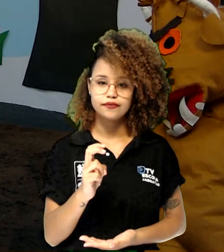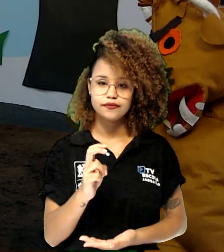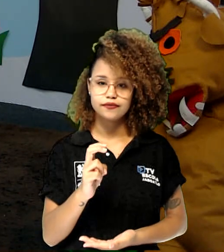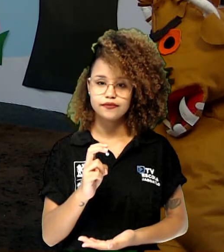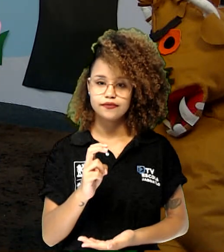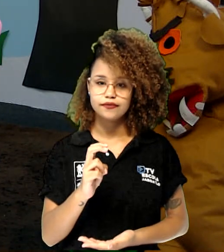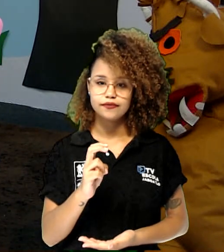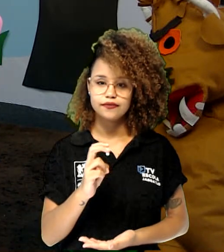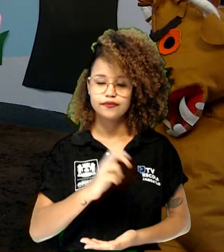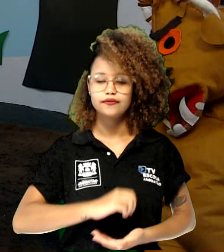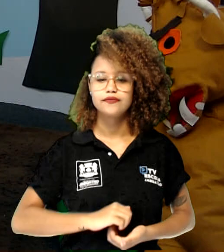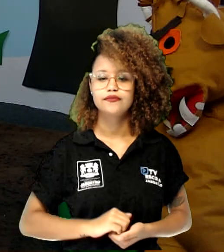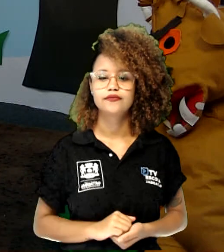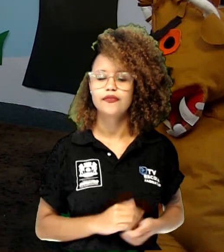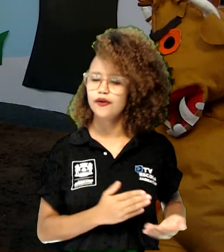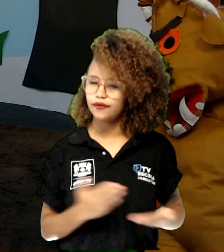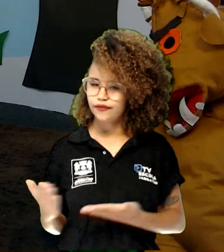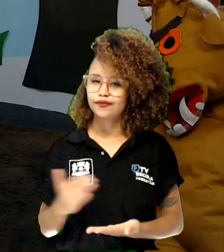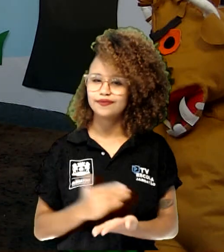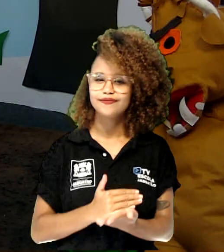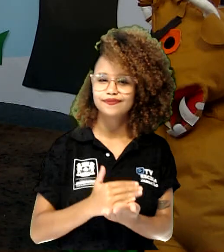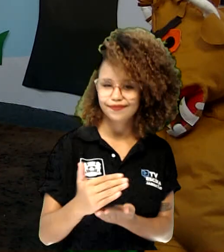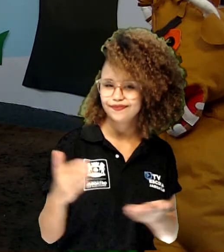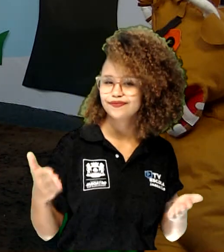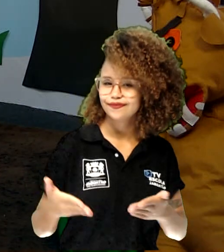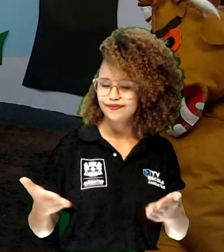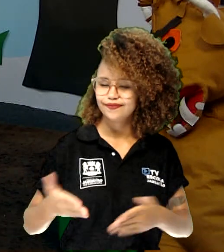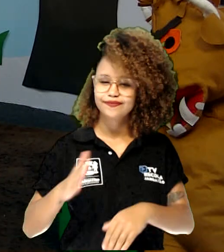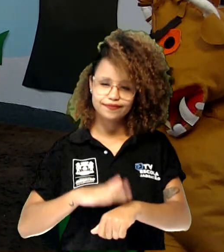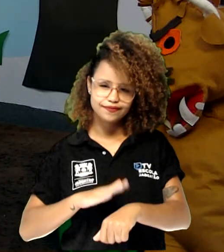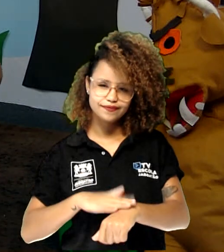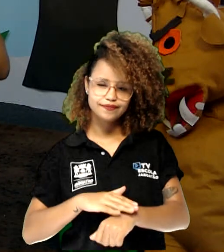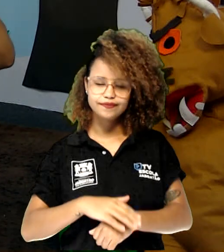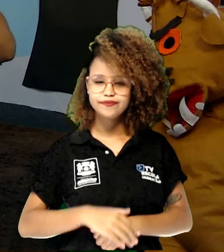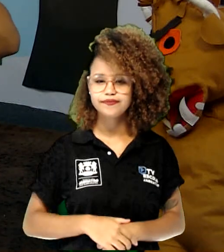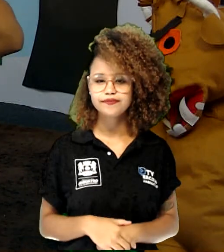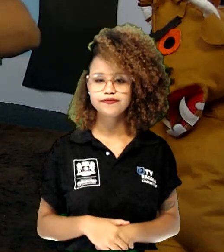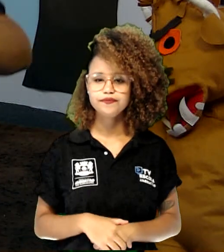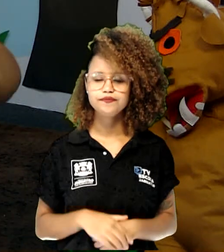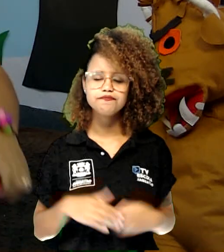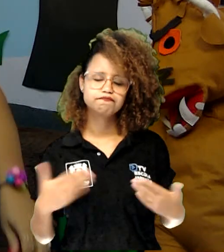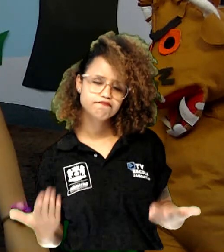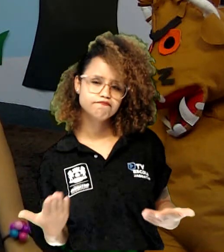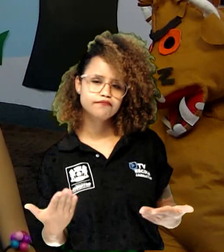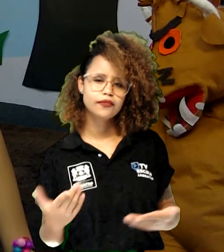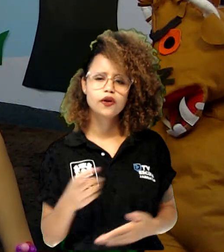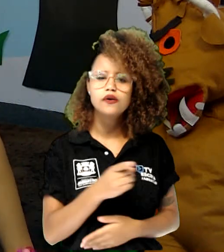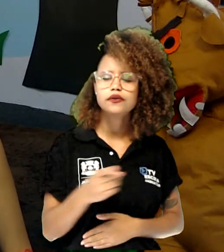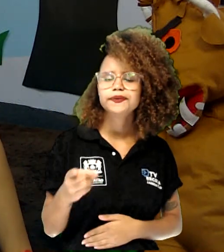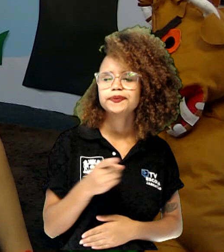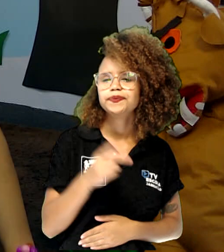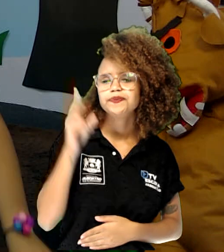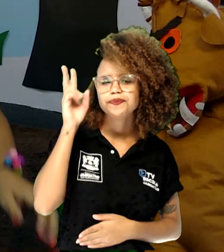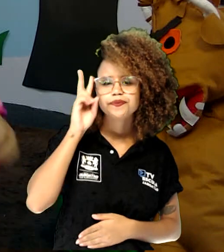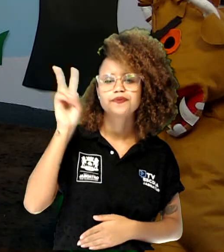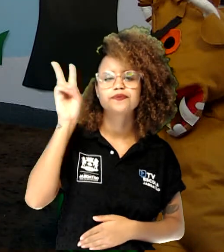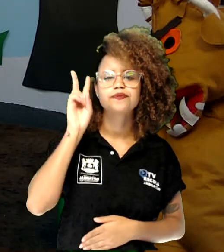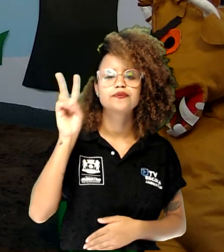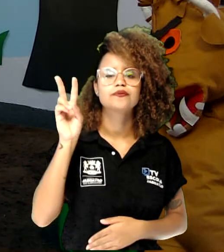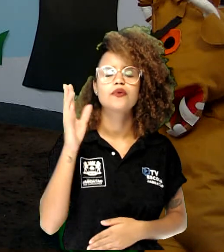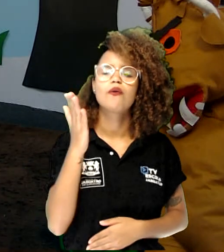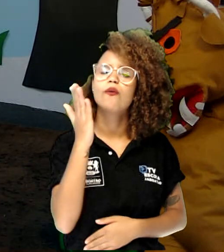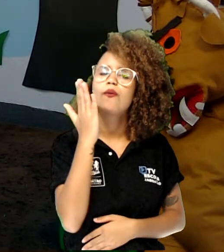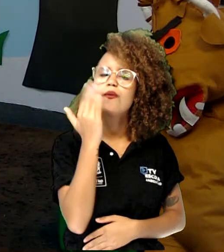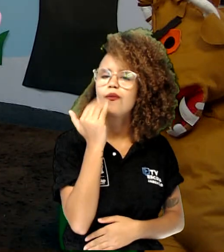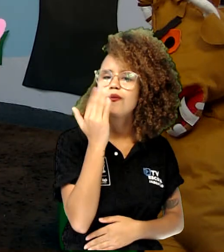1, 2, 3, 4, 5. Vamos começar esse momento? Então, crianças, vocês se lembram a